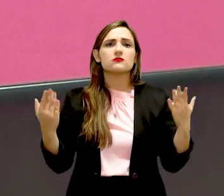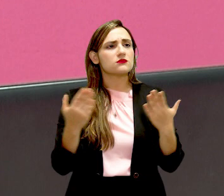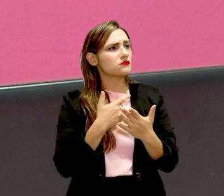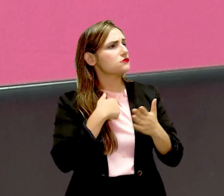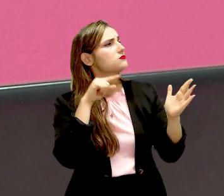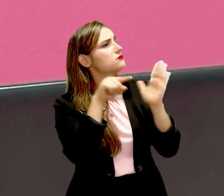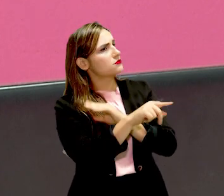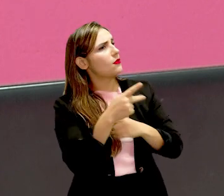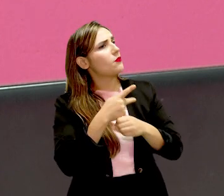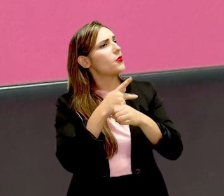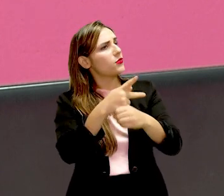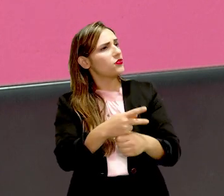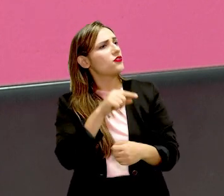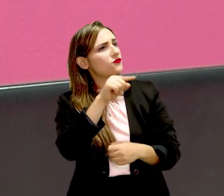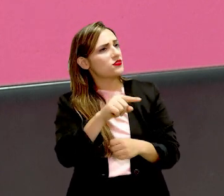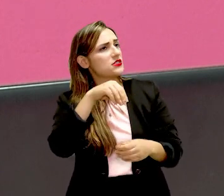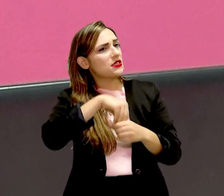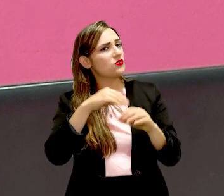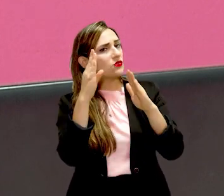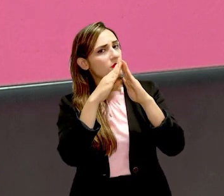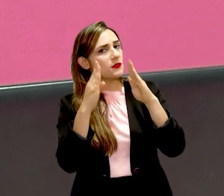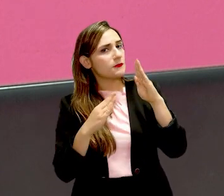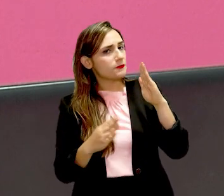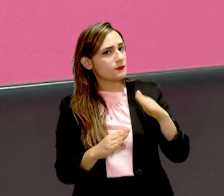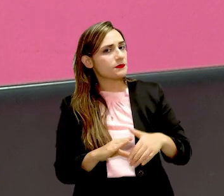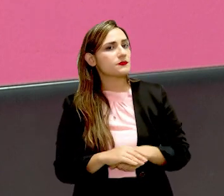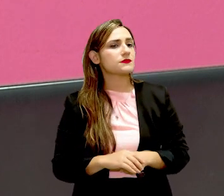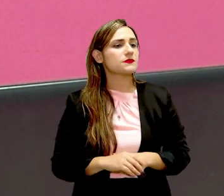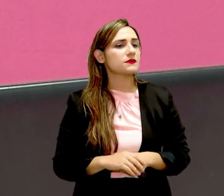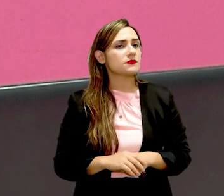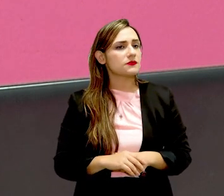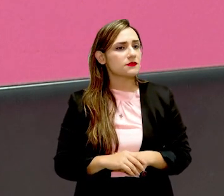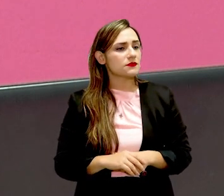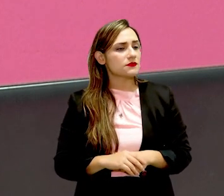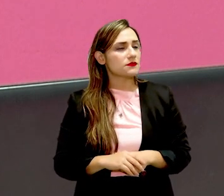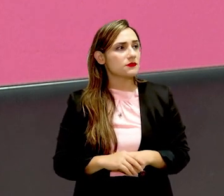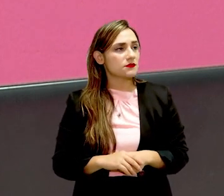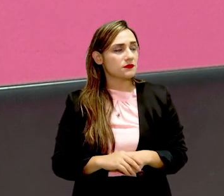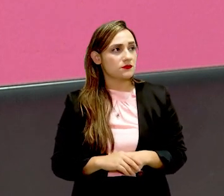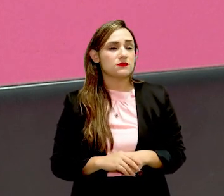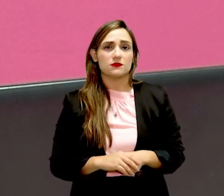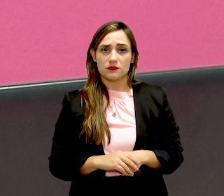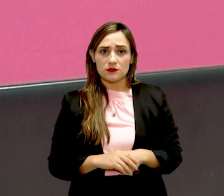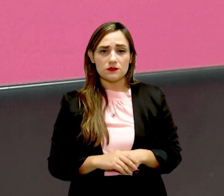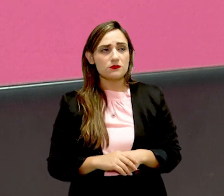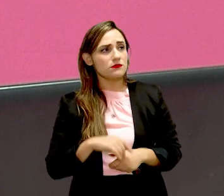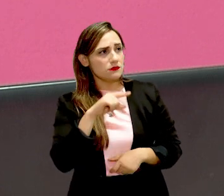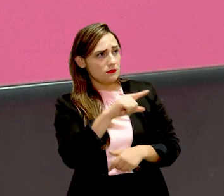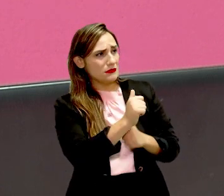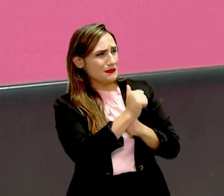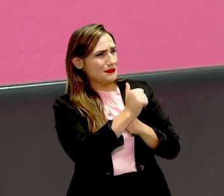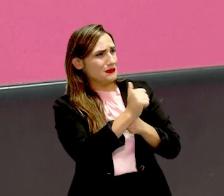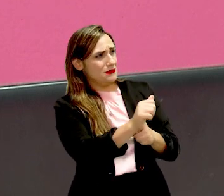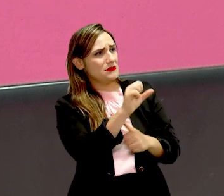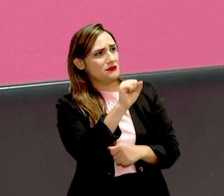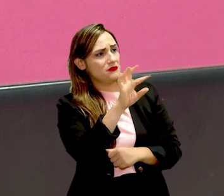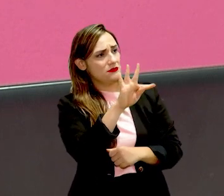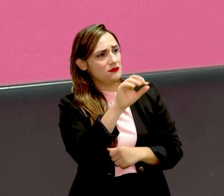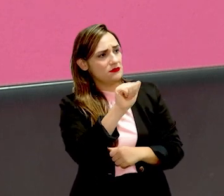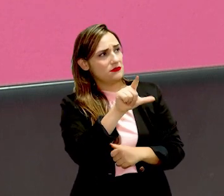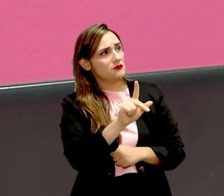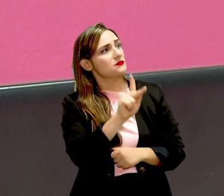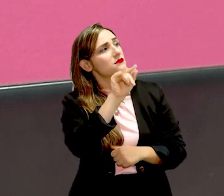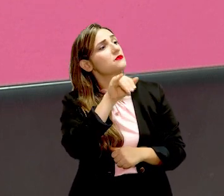doutora Clarissa, né, pela atuação aí na Casa da Mulher Brasileira. Doutora, essa prática de stalking, né?